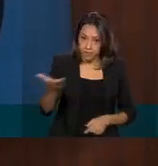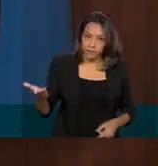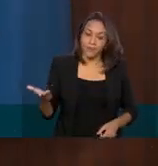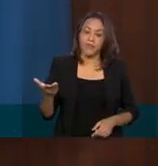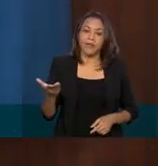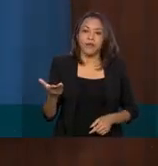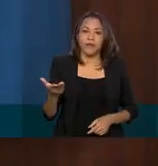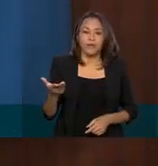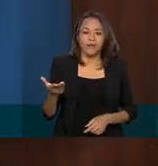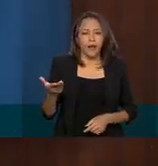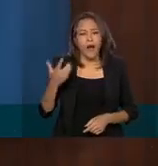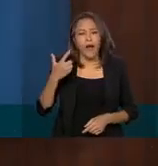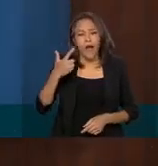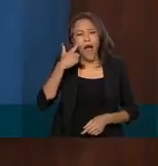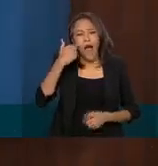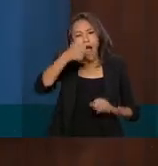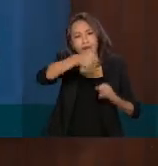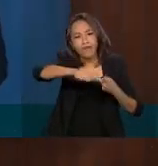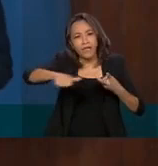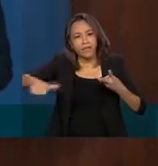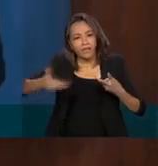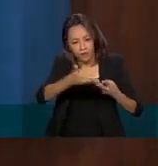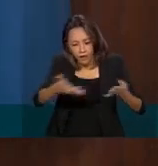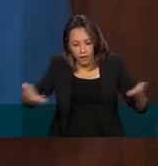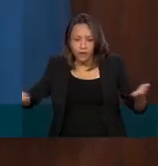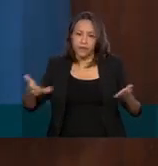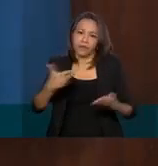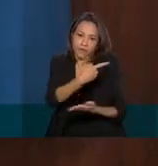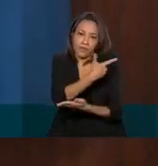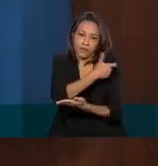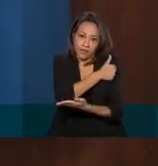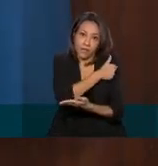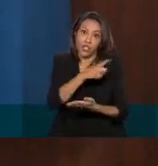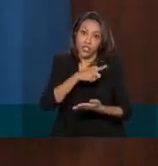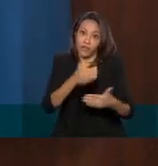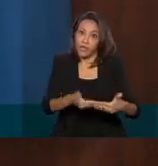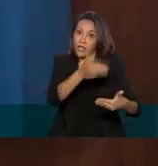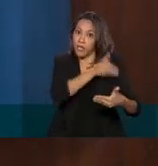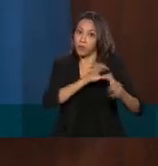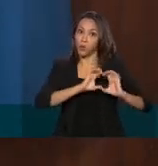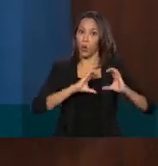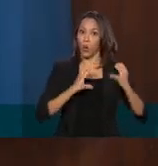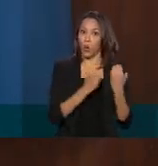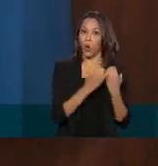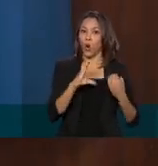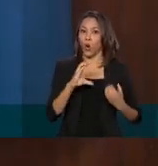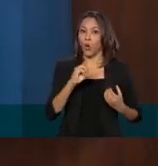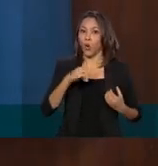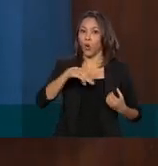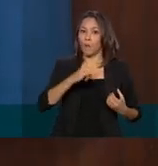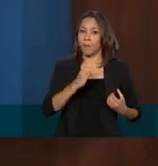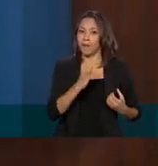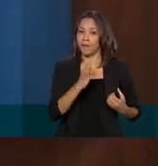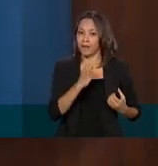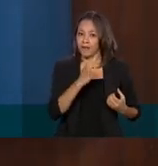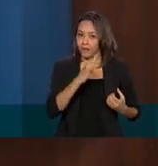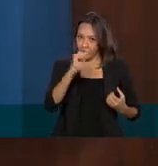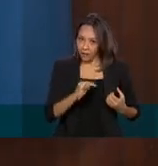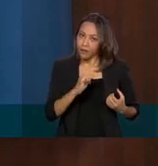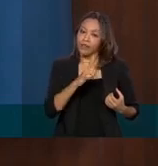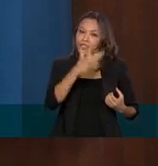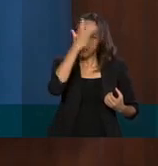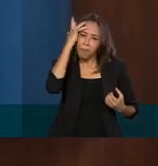especificamente na avaliação dessas vacinas, a gente teve um comitê multidisciplinar de especialistas